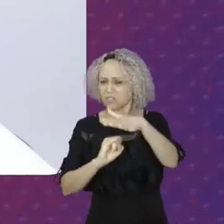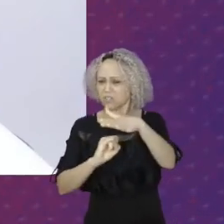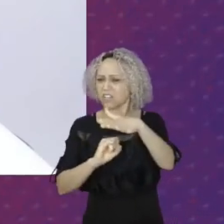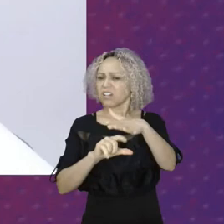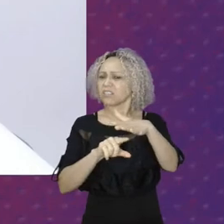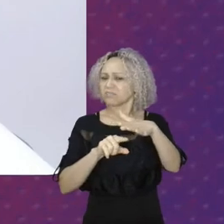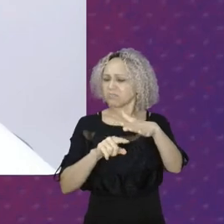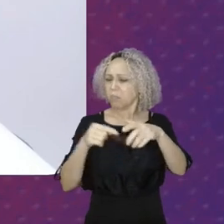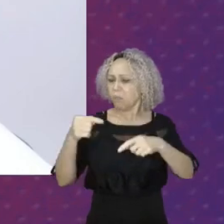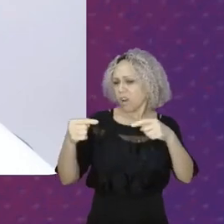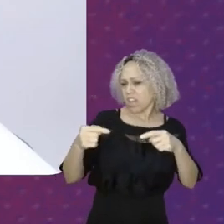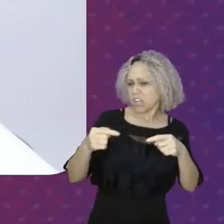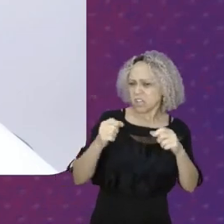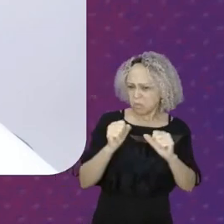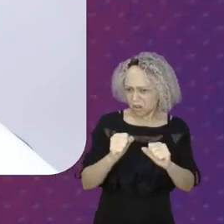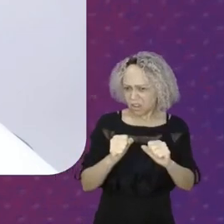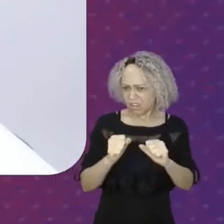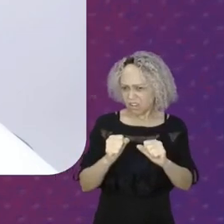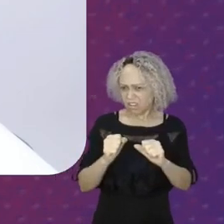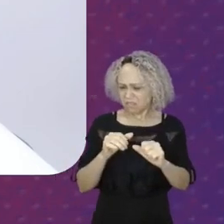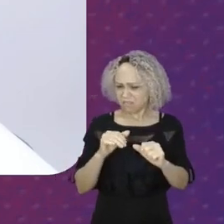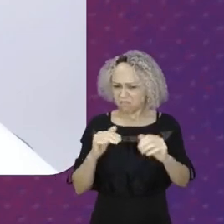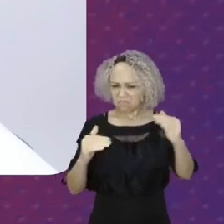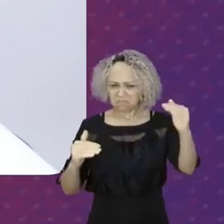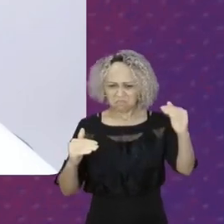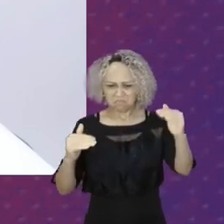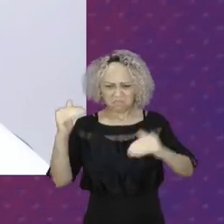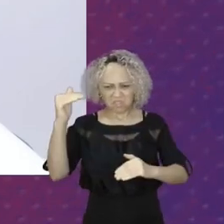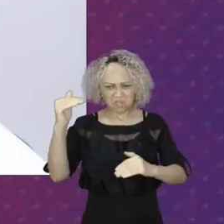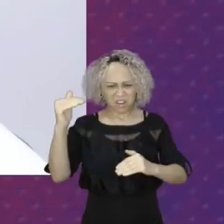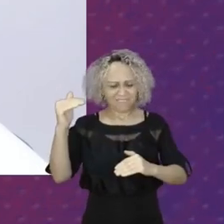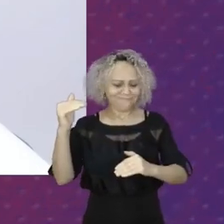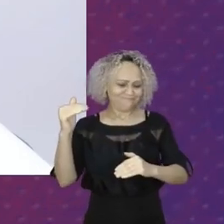tá? E um poder absolutamente desigual, né?